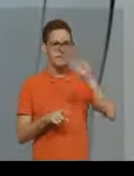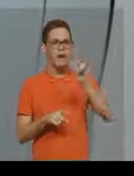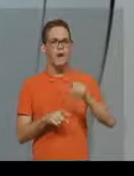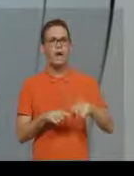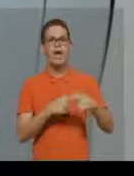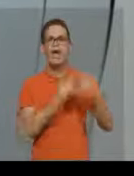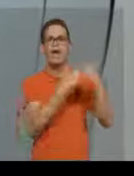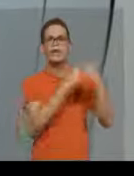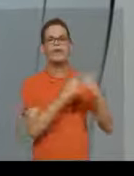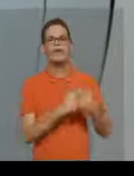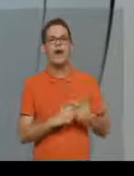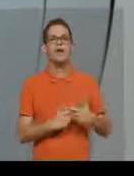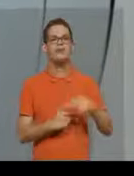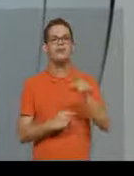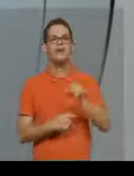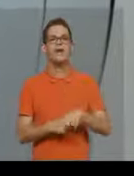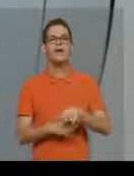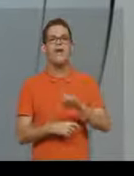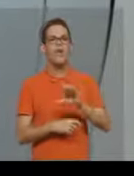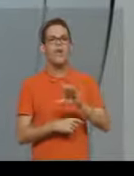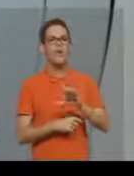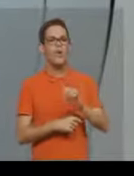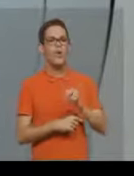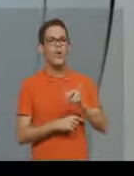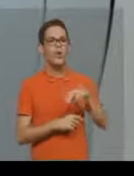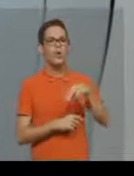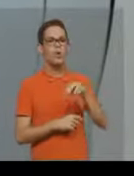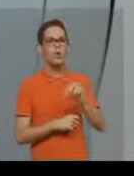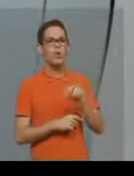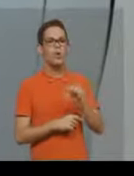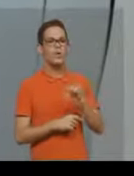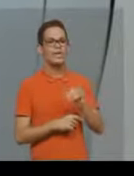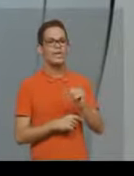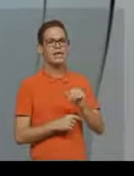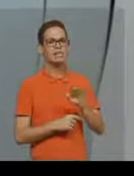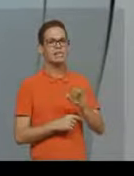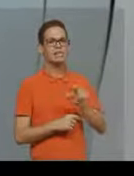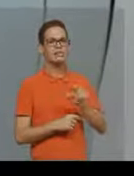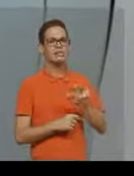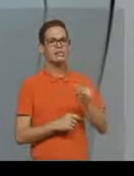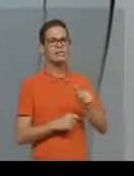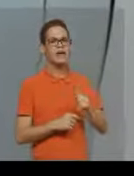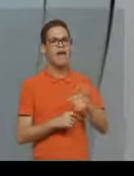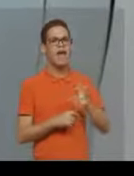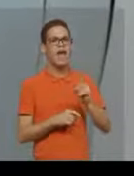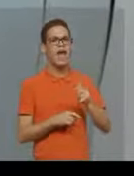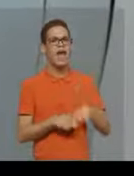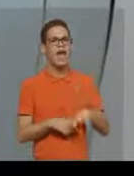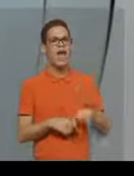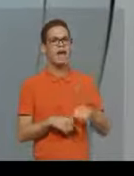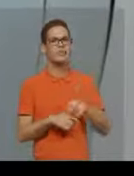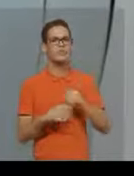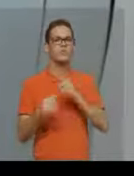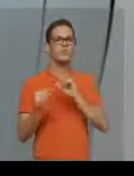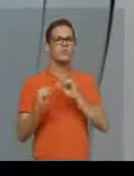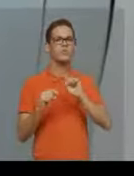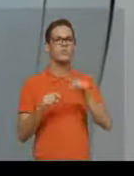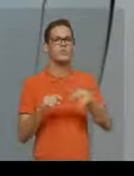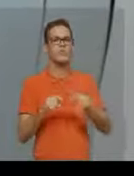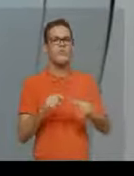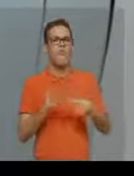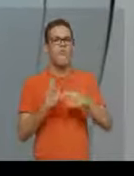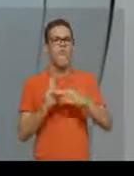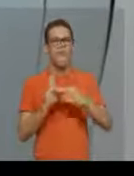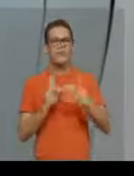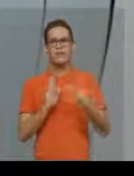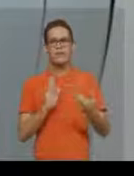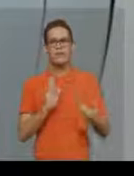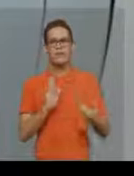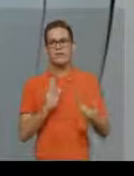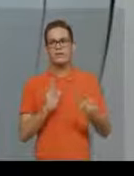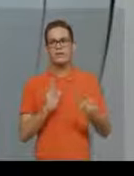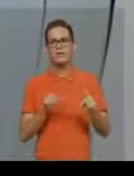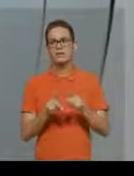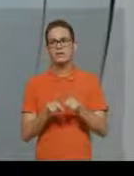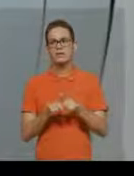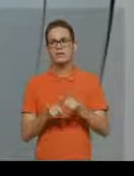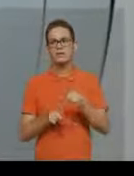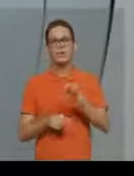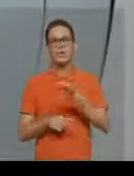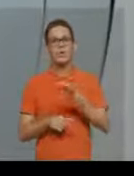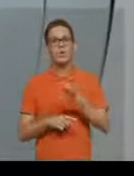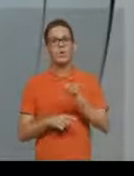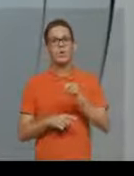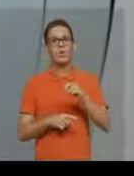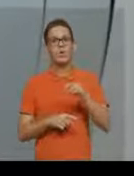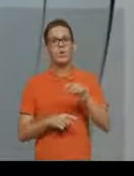mais conotativa do que denotativa, que denotativa é a função referencial. Conotativo é aquela